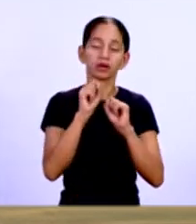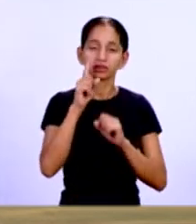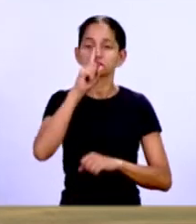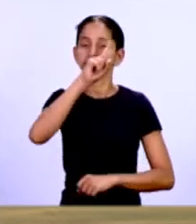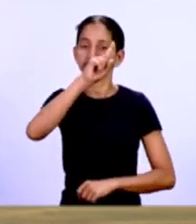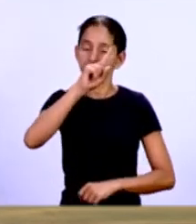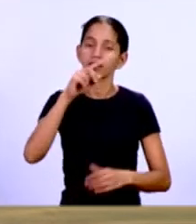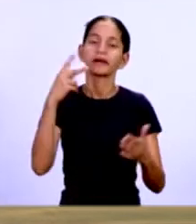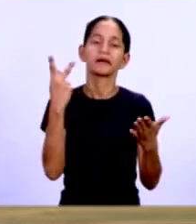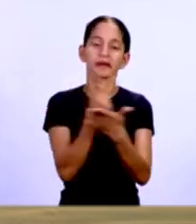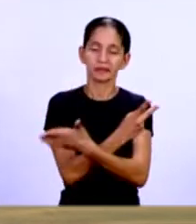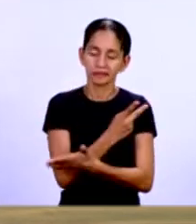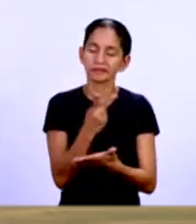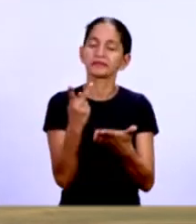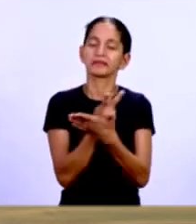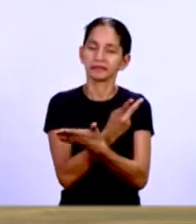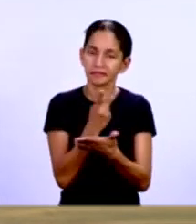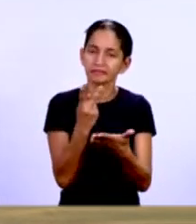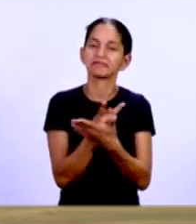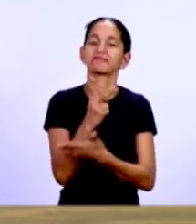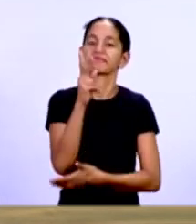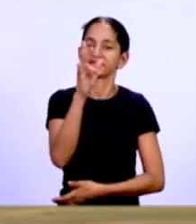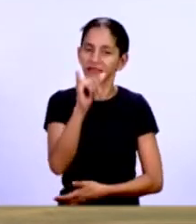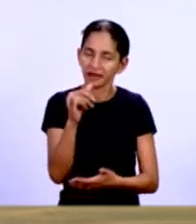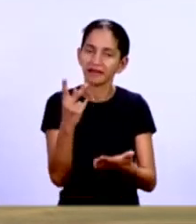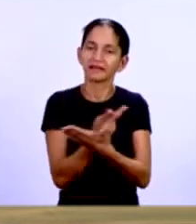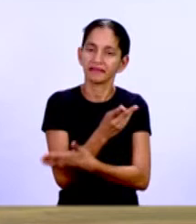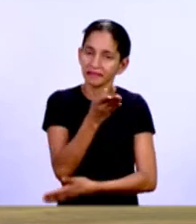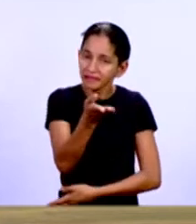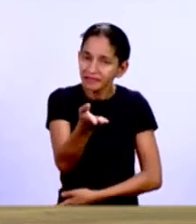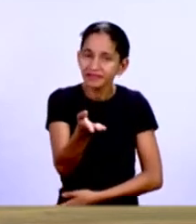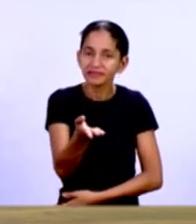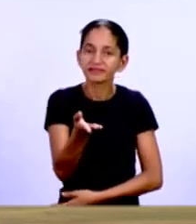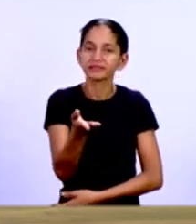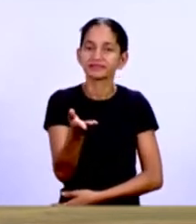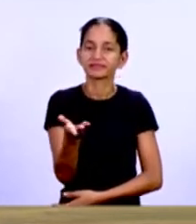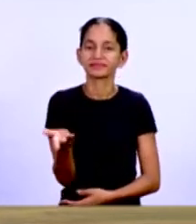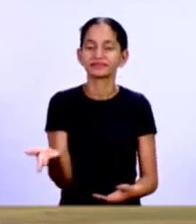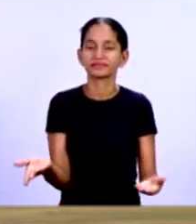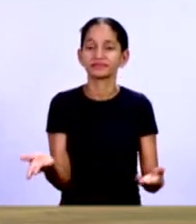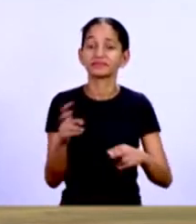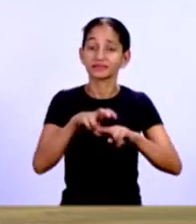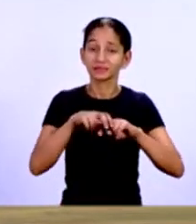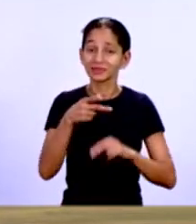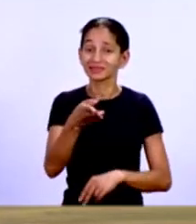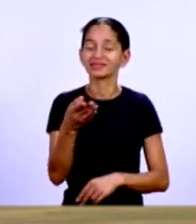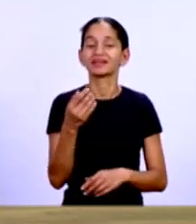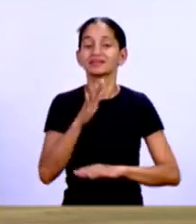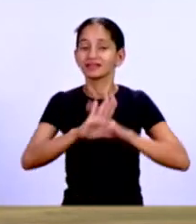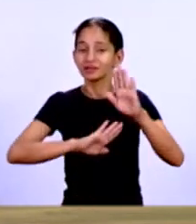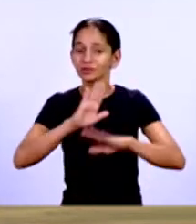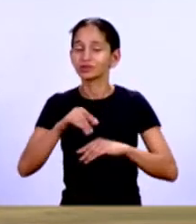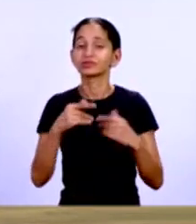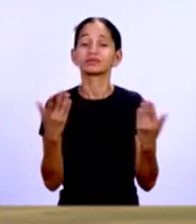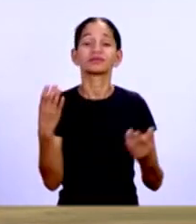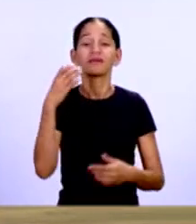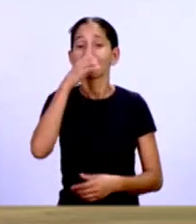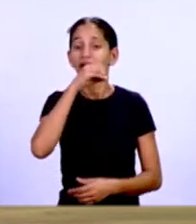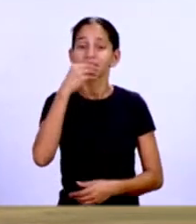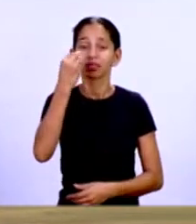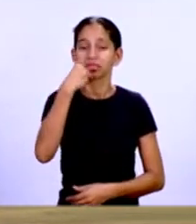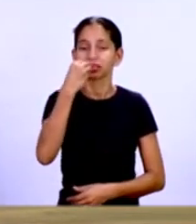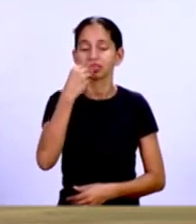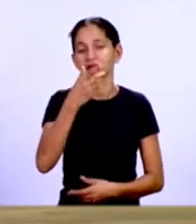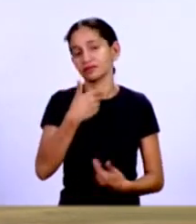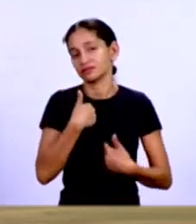alguma coisa realmente passar por essa supervisão é muito alta. Então, nesse caso, a vulnerabilidade, né, o quão eficaz é o